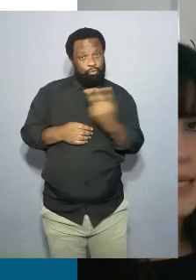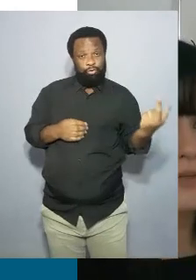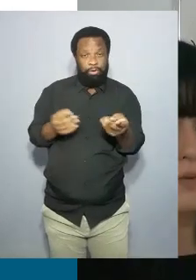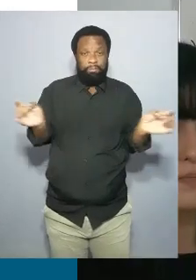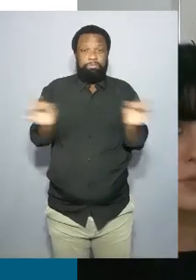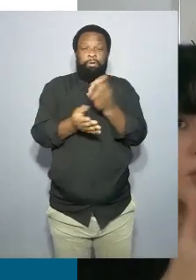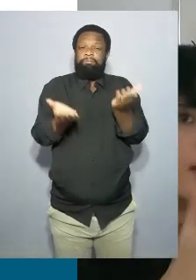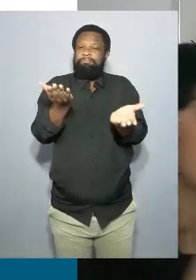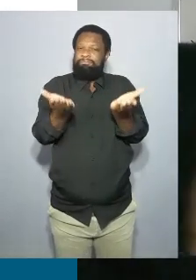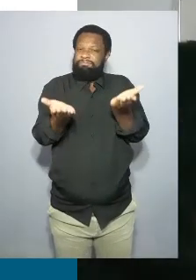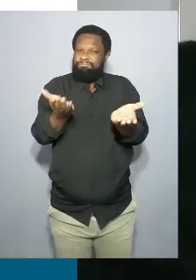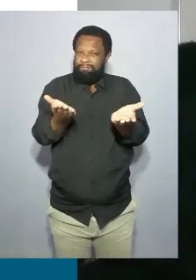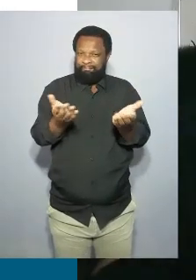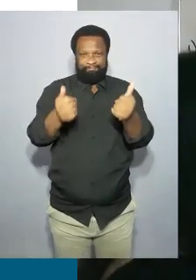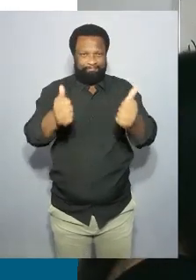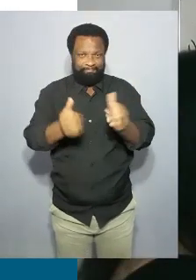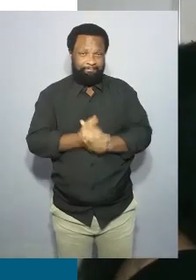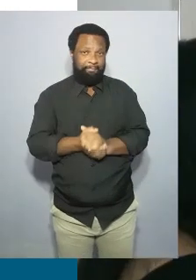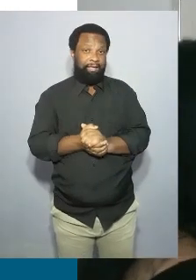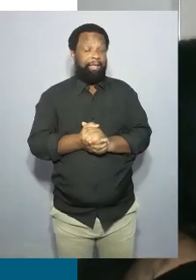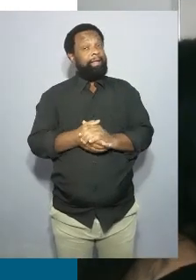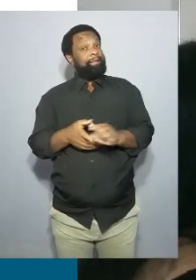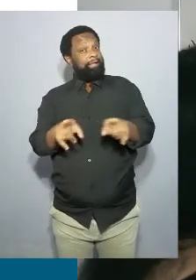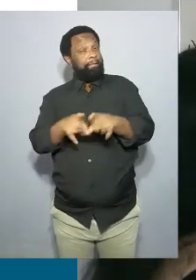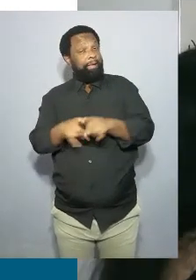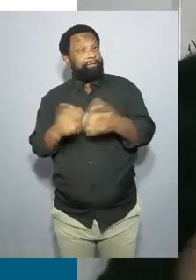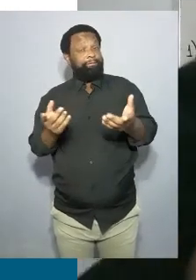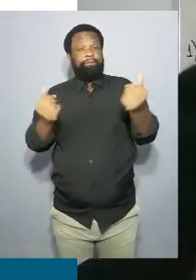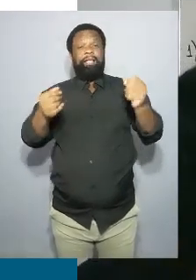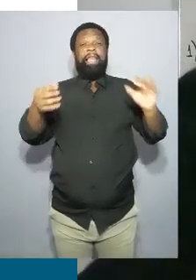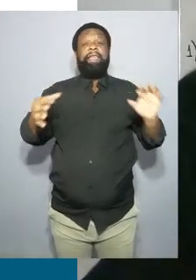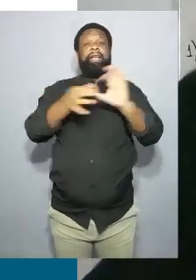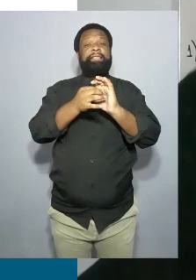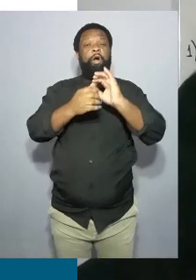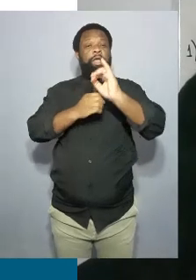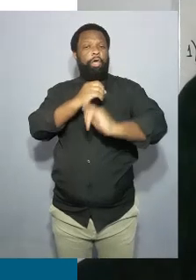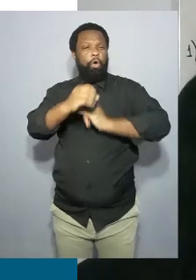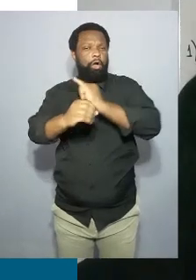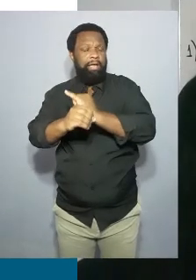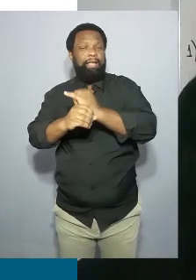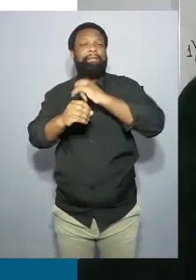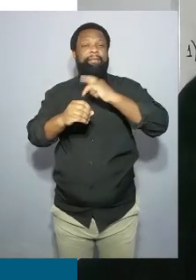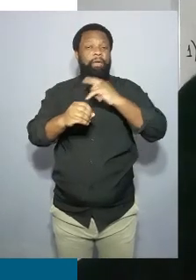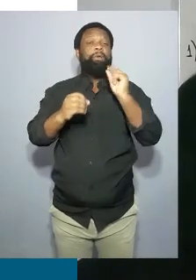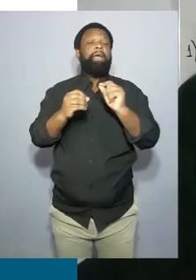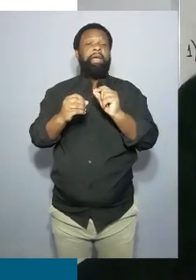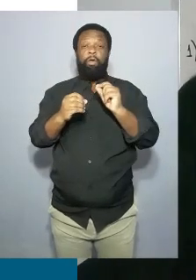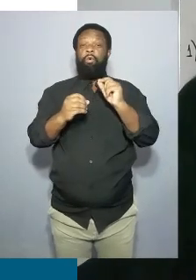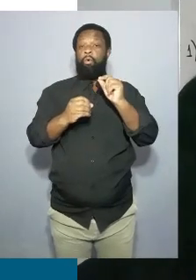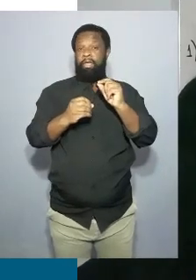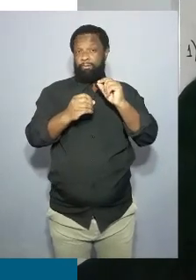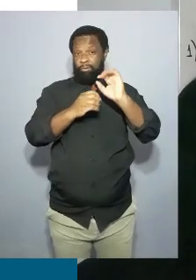se estabilizam. Tudo bem? Bom, então a ligação iônica, pessoal, ela é baseada nisso.